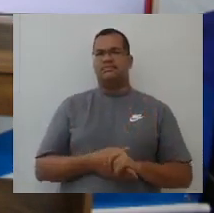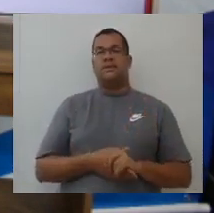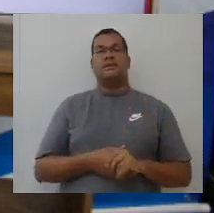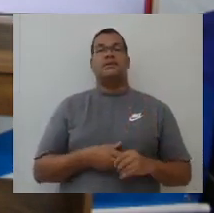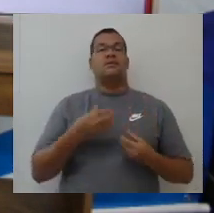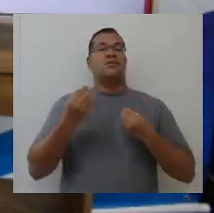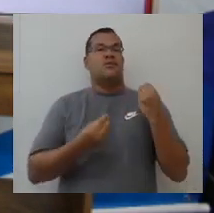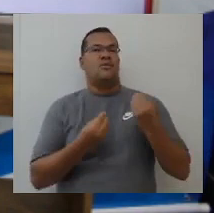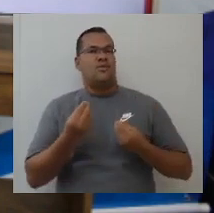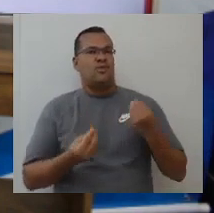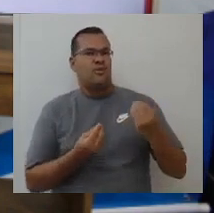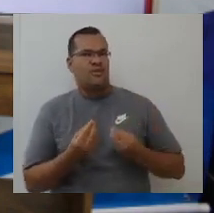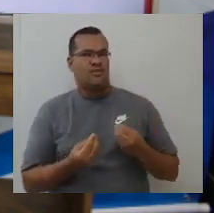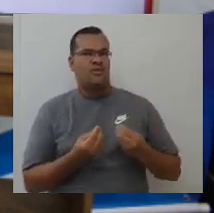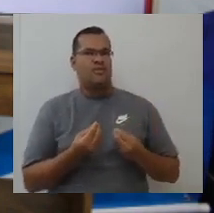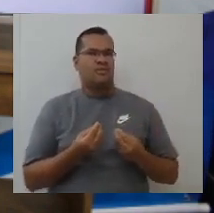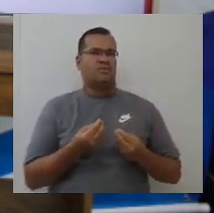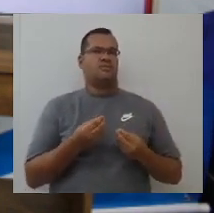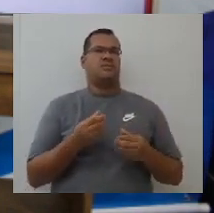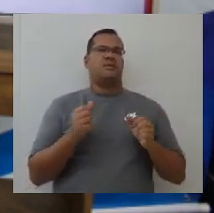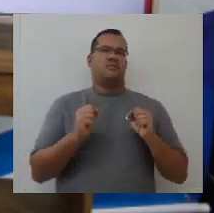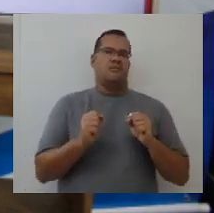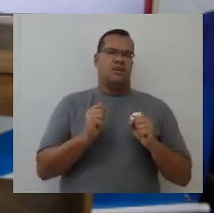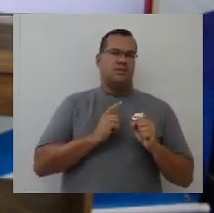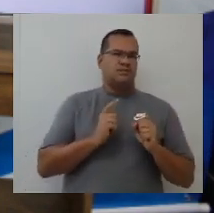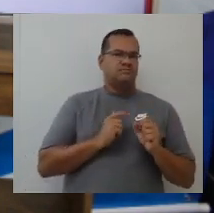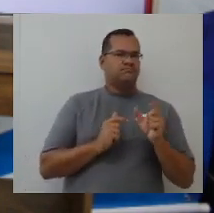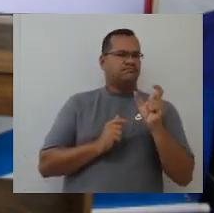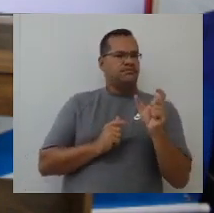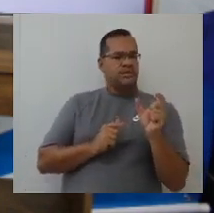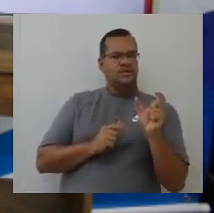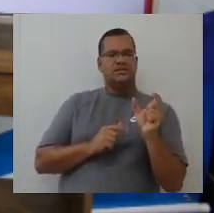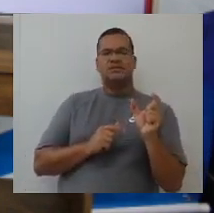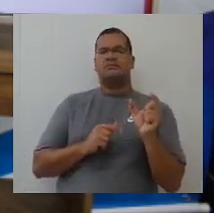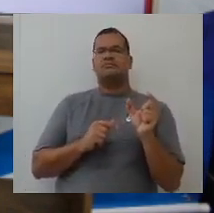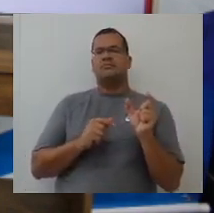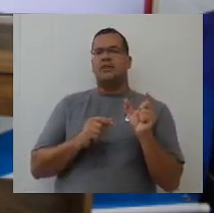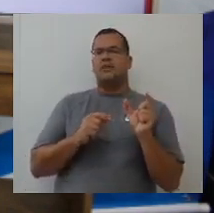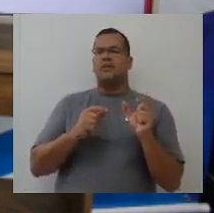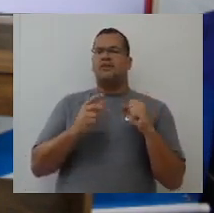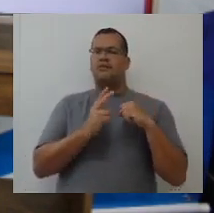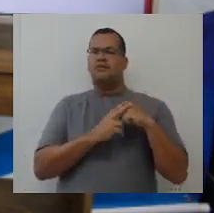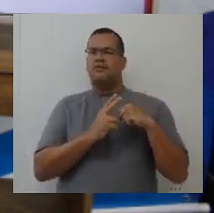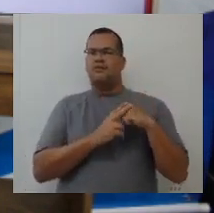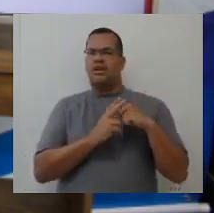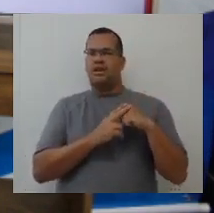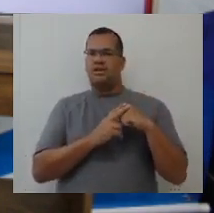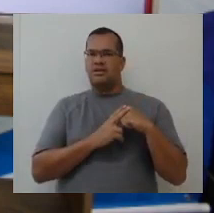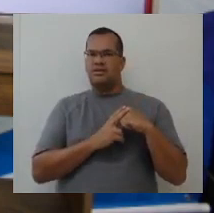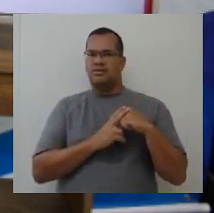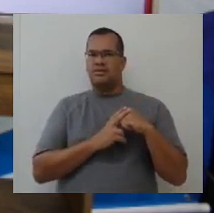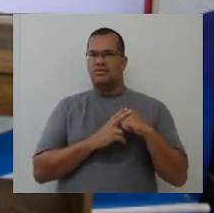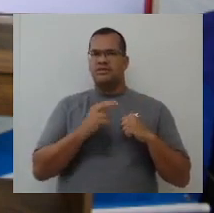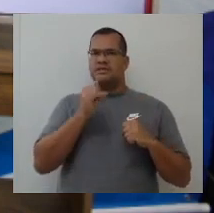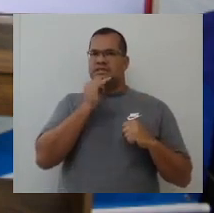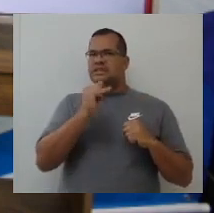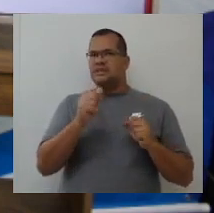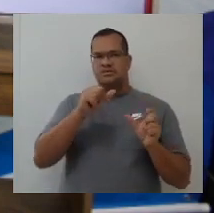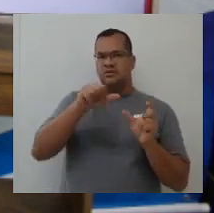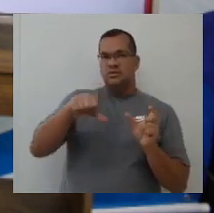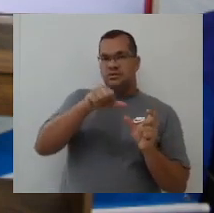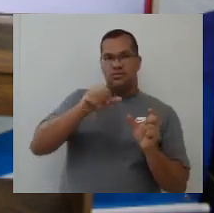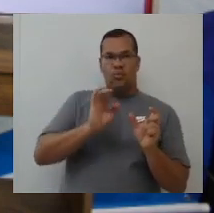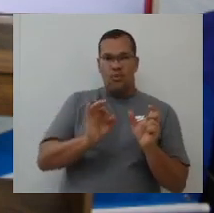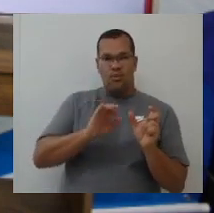isso, como é que eu devo proceder para deixar o verbo no infinitivo? Verbo no infinitivo na forma bruta, ou seja, sem estar conjugado, sem estar